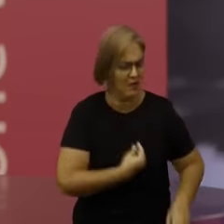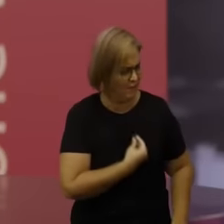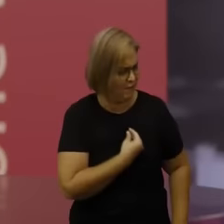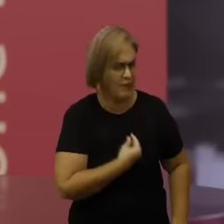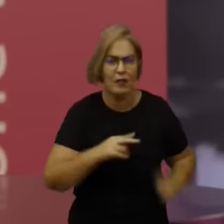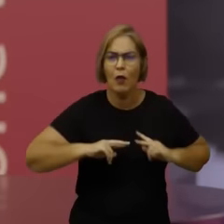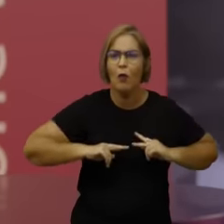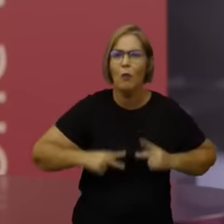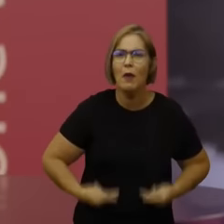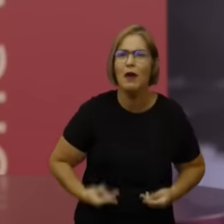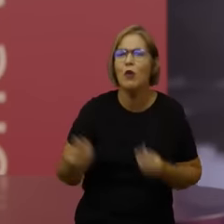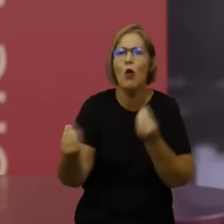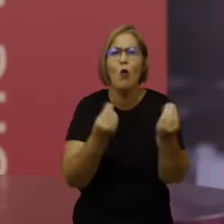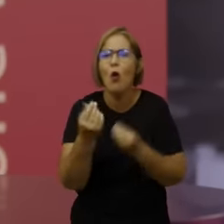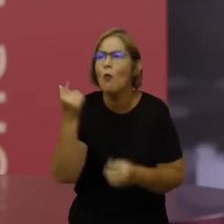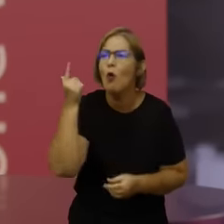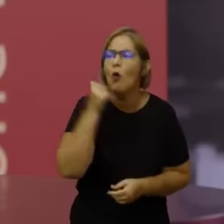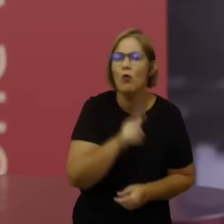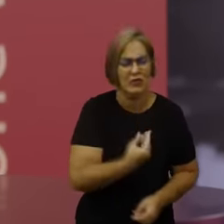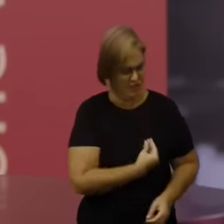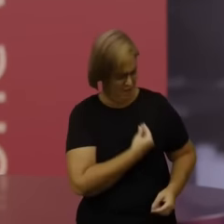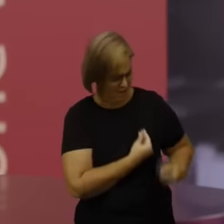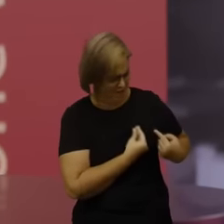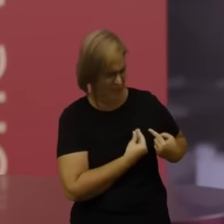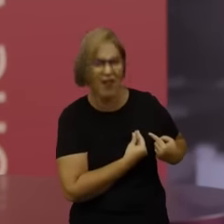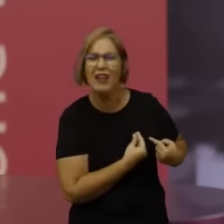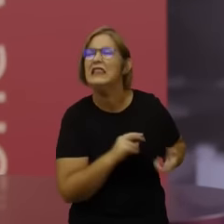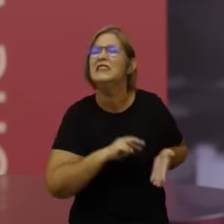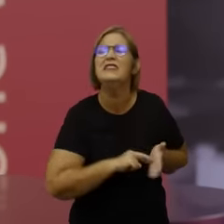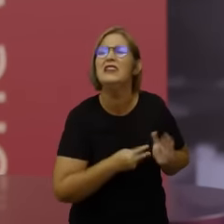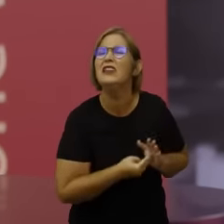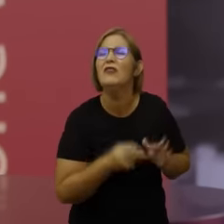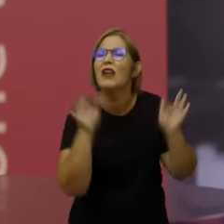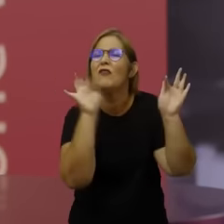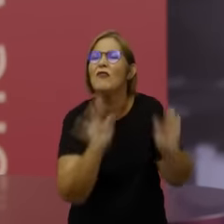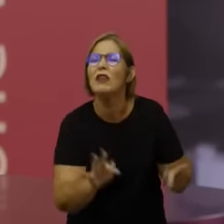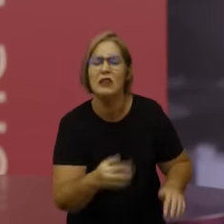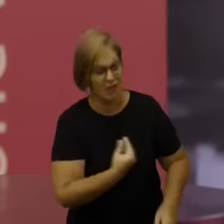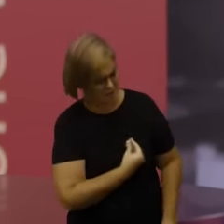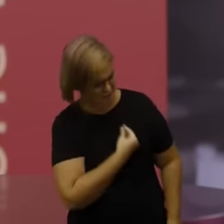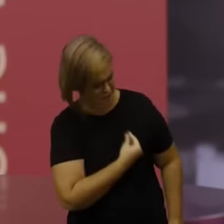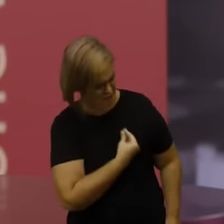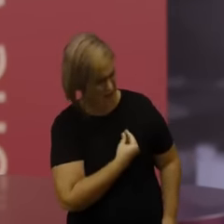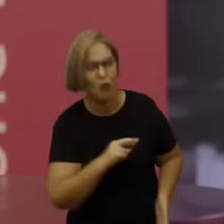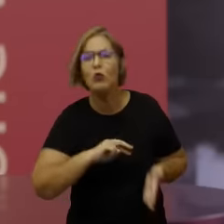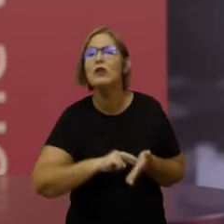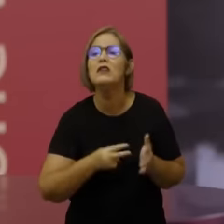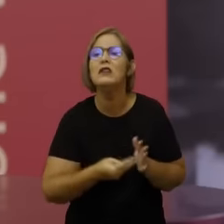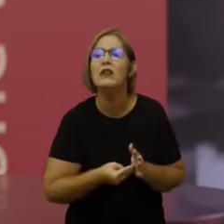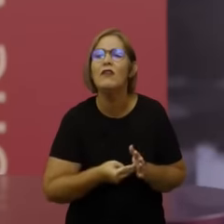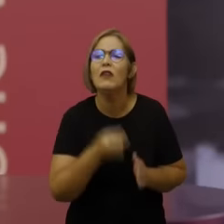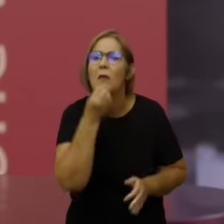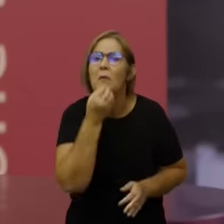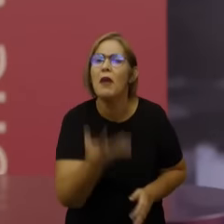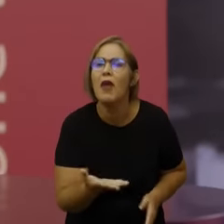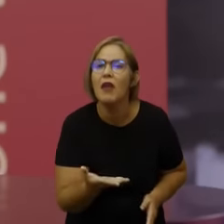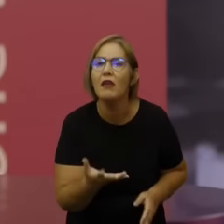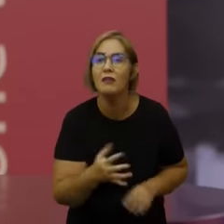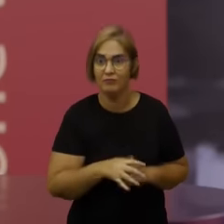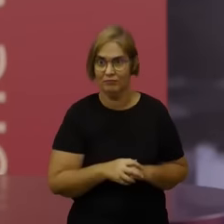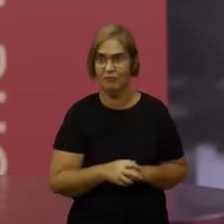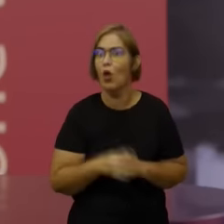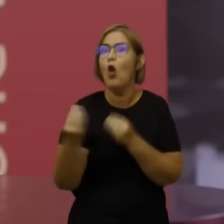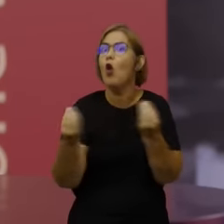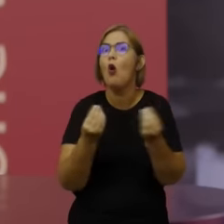bem a vida humana, do que significa ser feliz, do que significa viver bem, do que significa eh realizar a vida